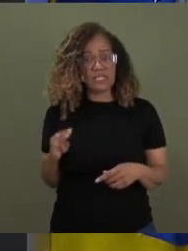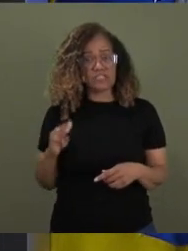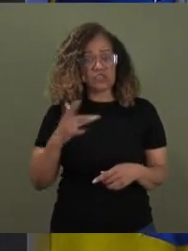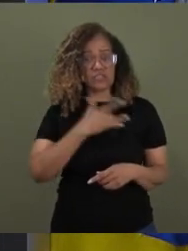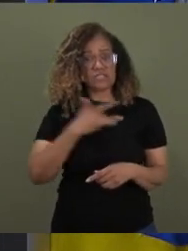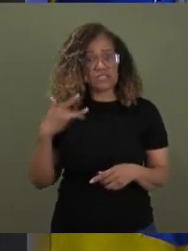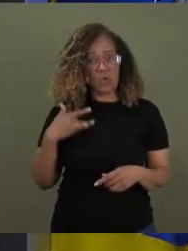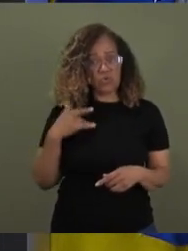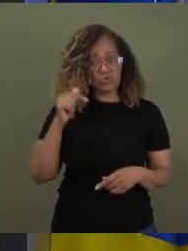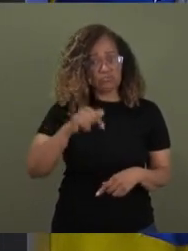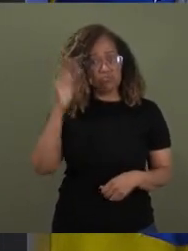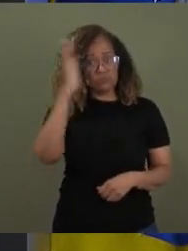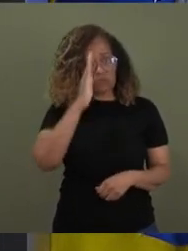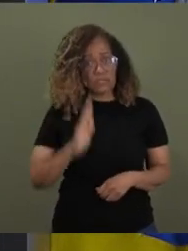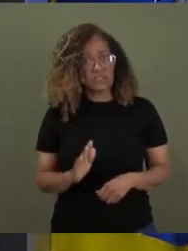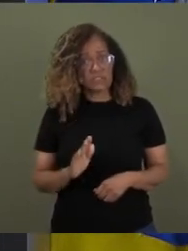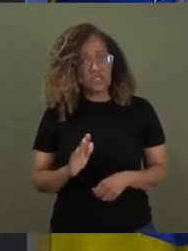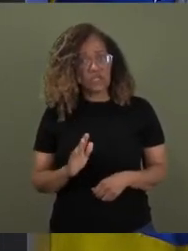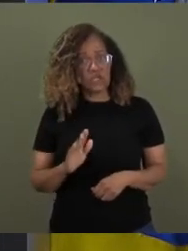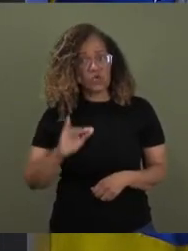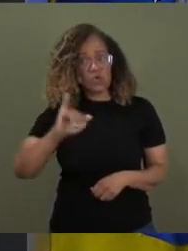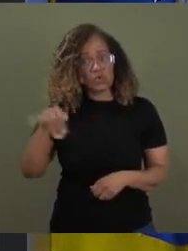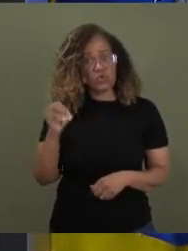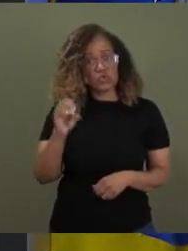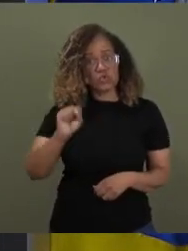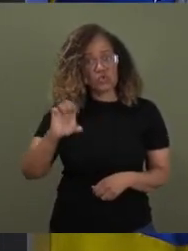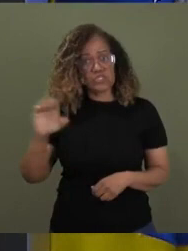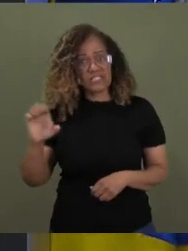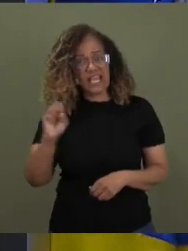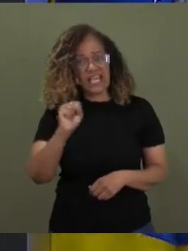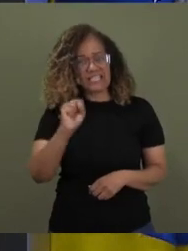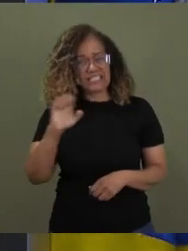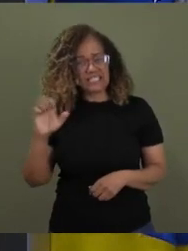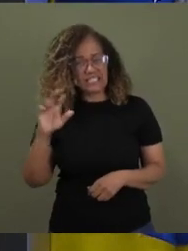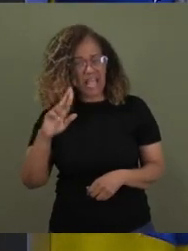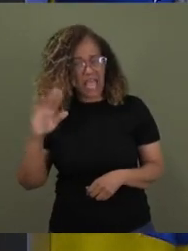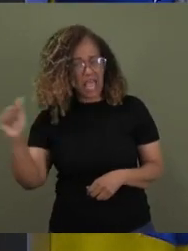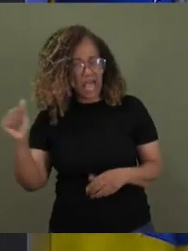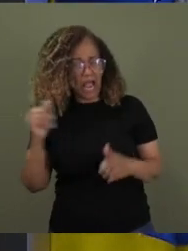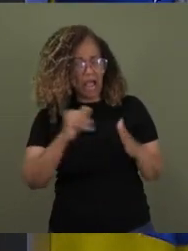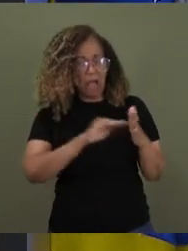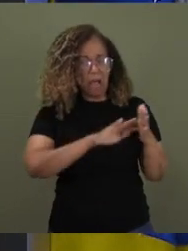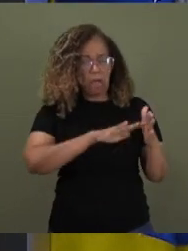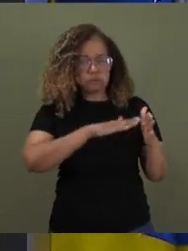do Brasil, que vai do José Serra até